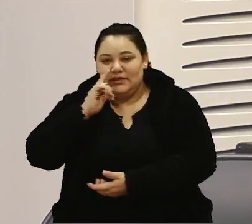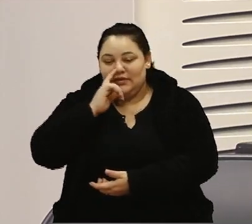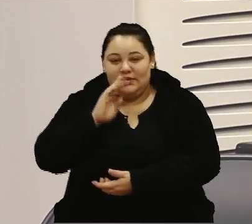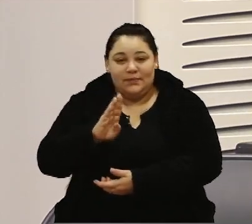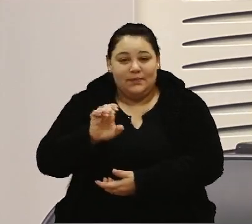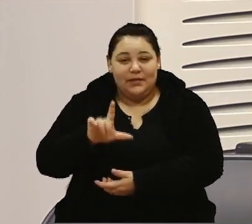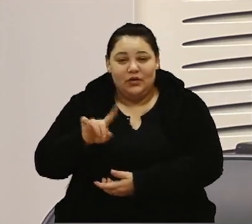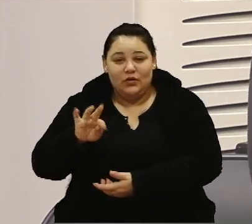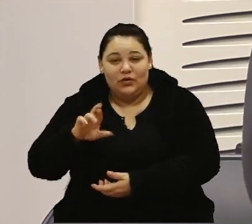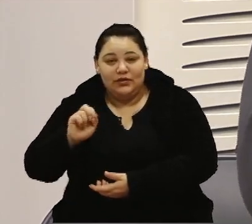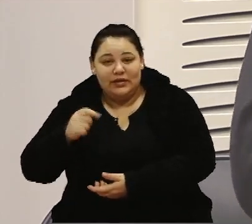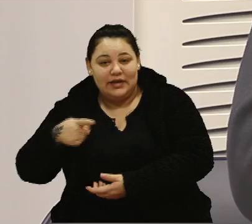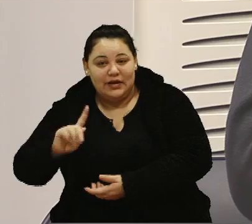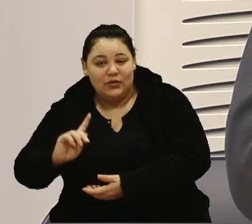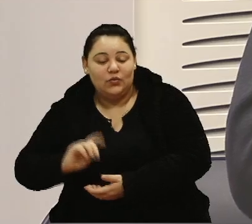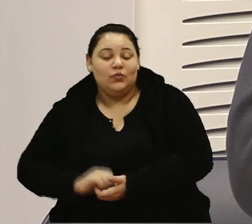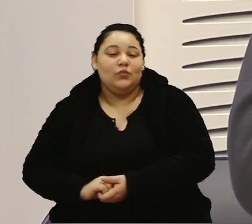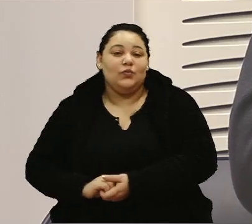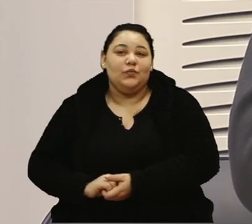Beltrão. Tá?